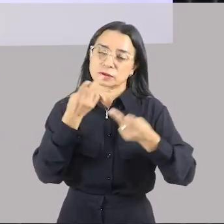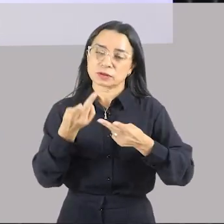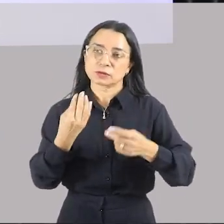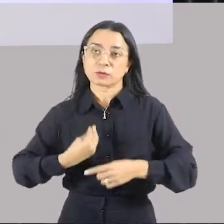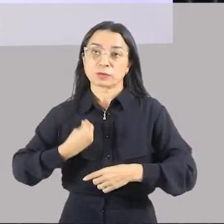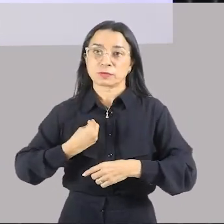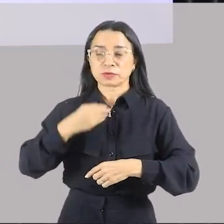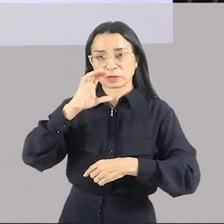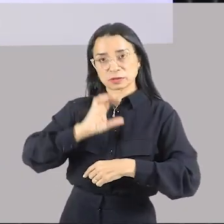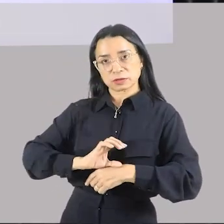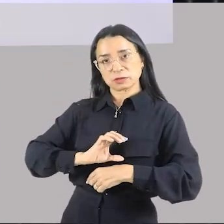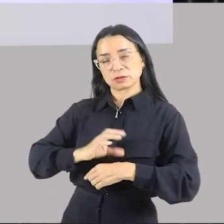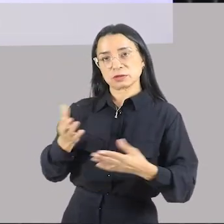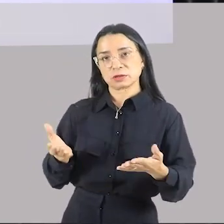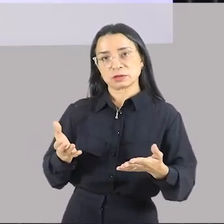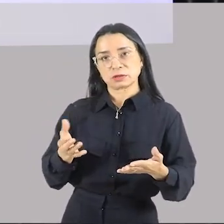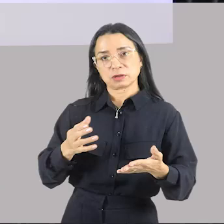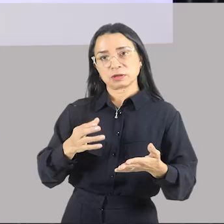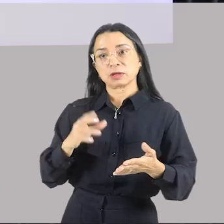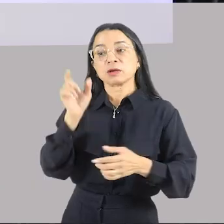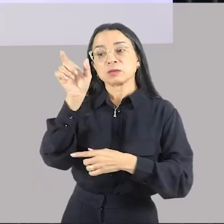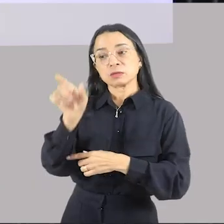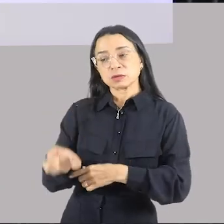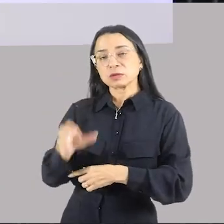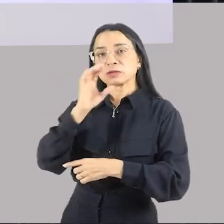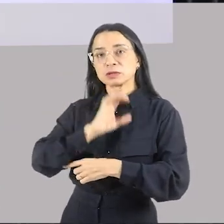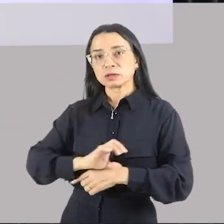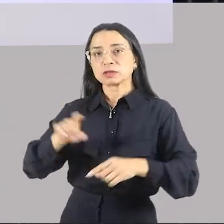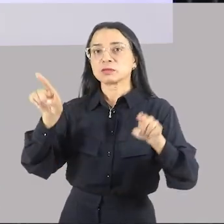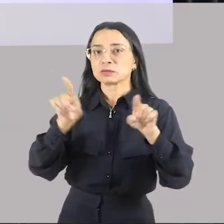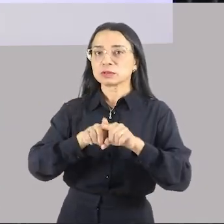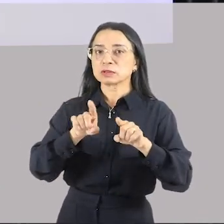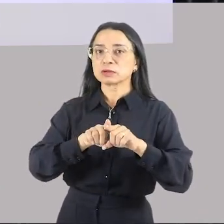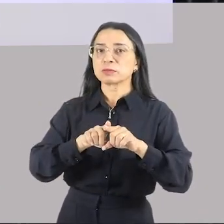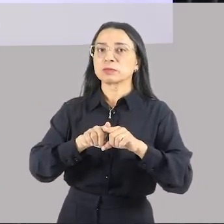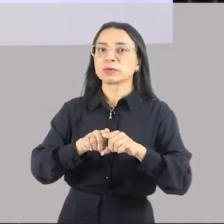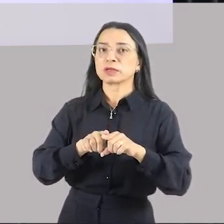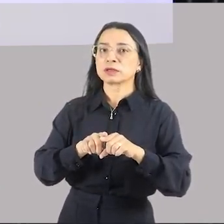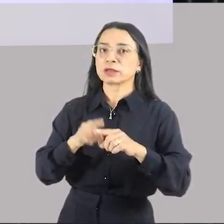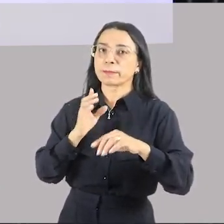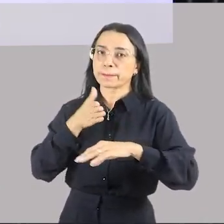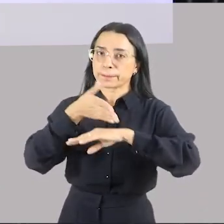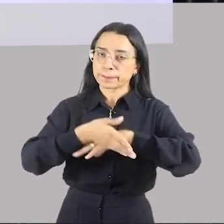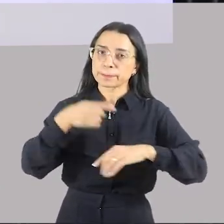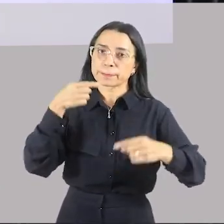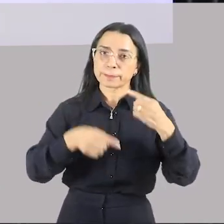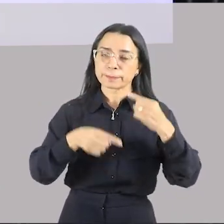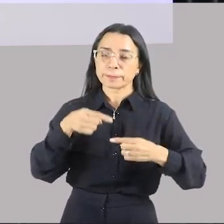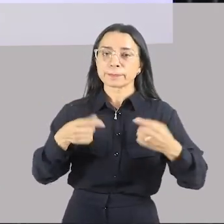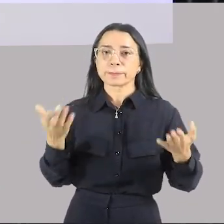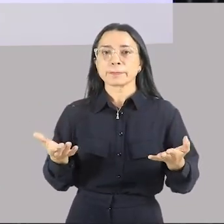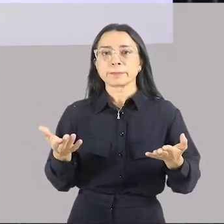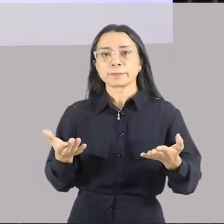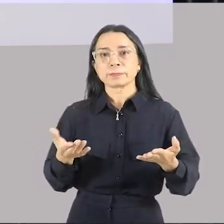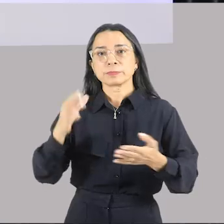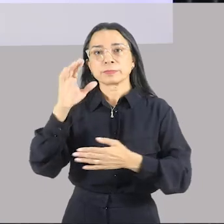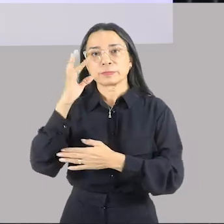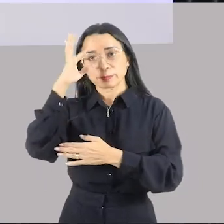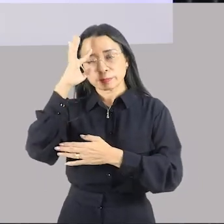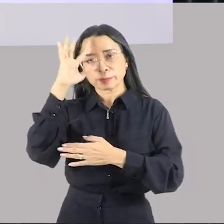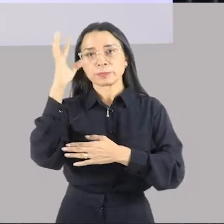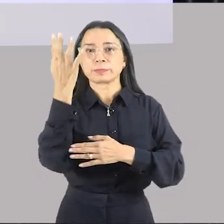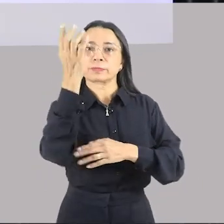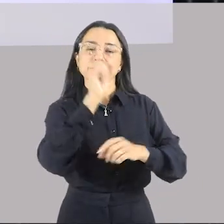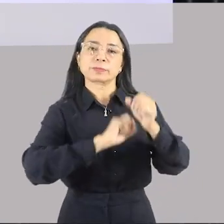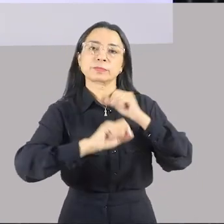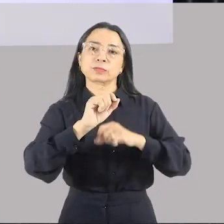cidadã. Ser cidadão também é atuar e participar politicamente das decisões